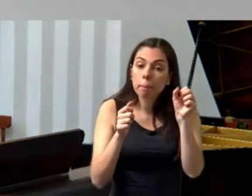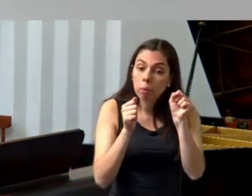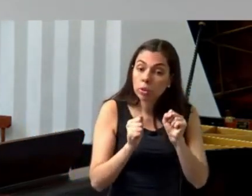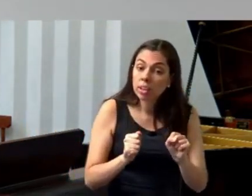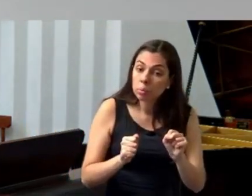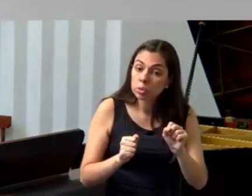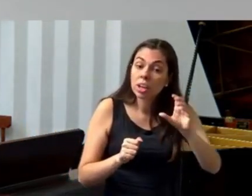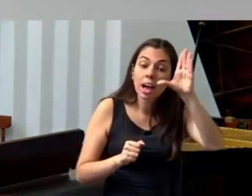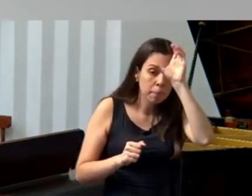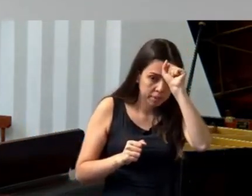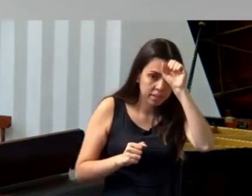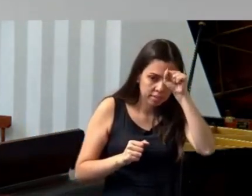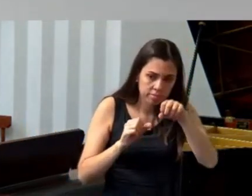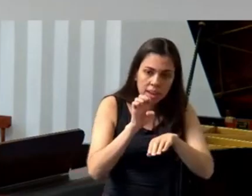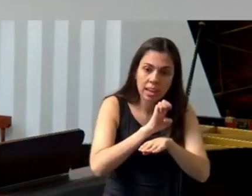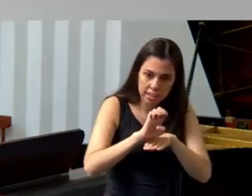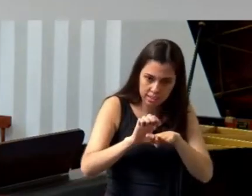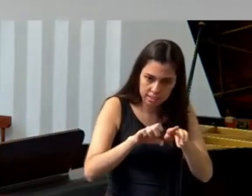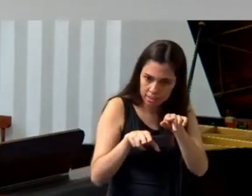Nós somos fracos.